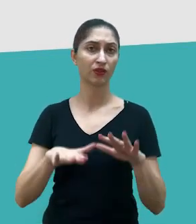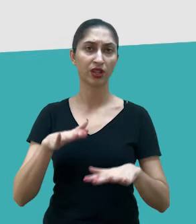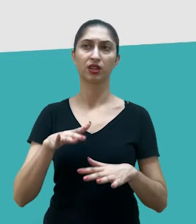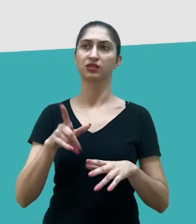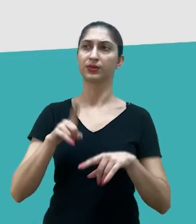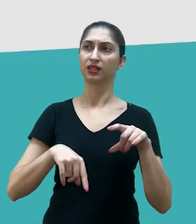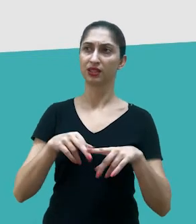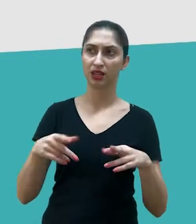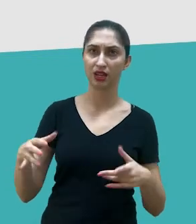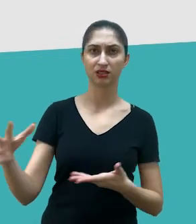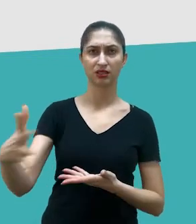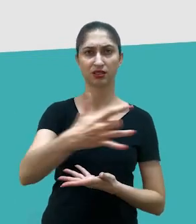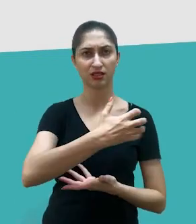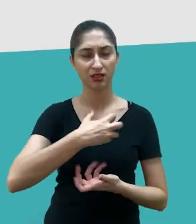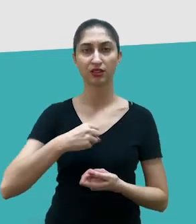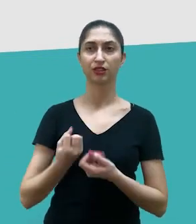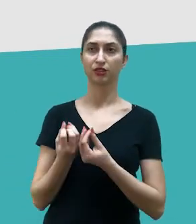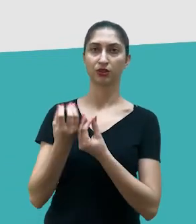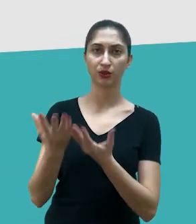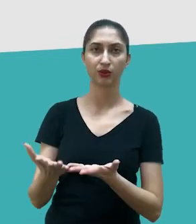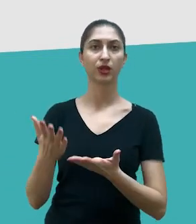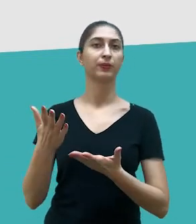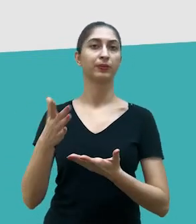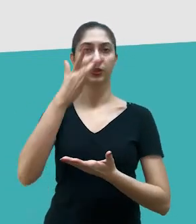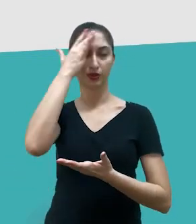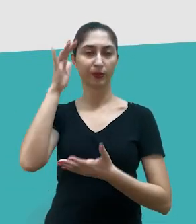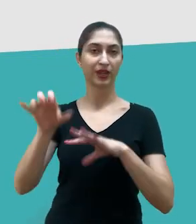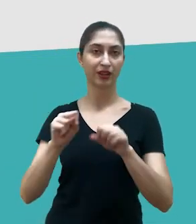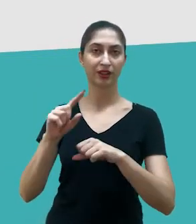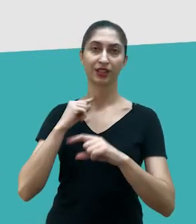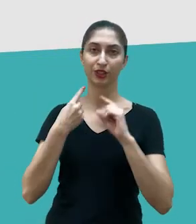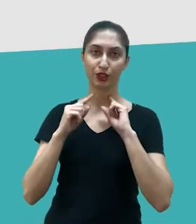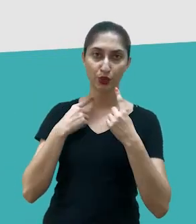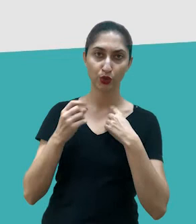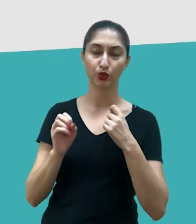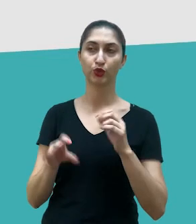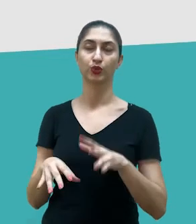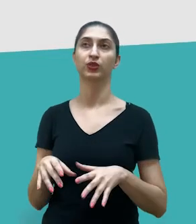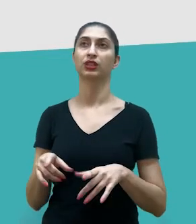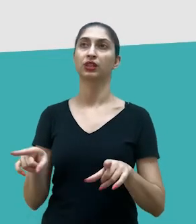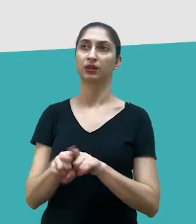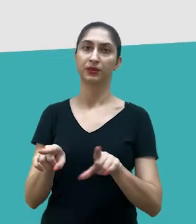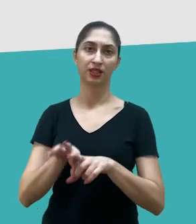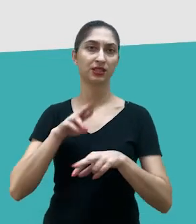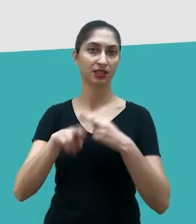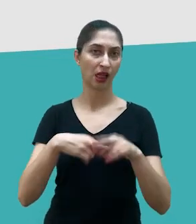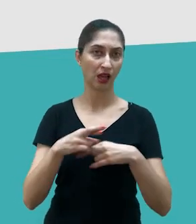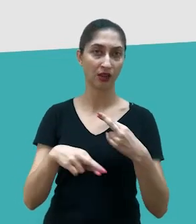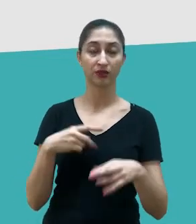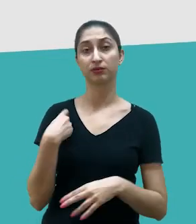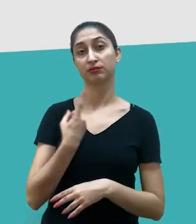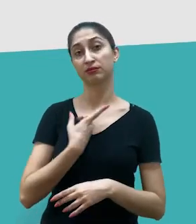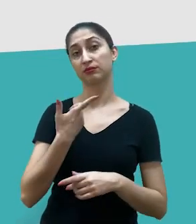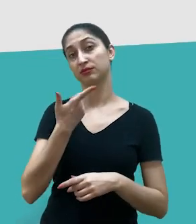material para doar para catadores de lixo, para recicladoras, né? Então a gente pode começar a cobrar isso